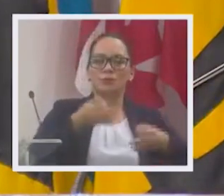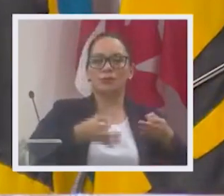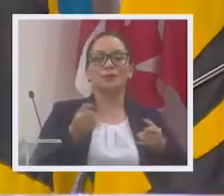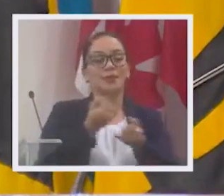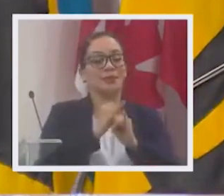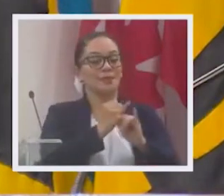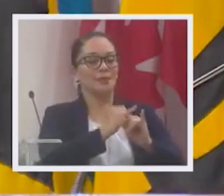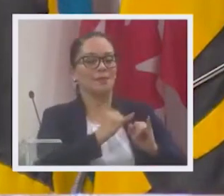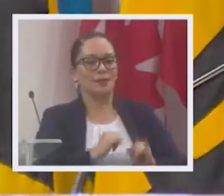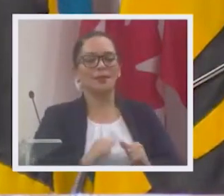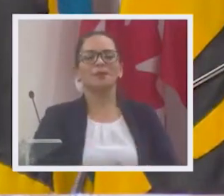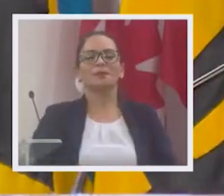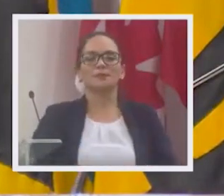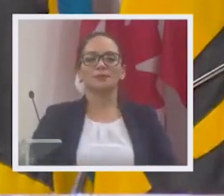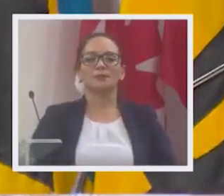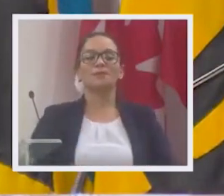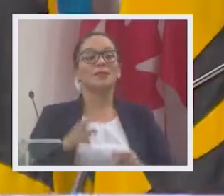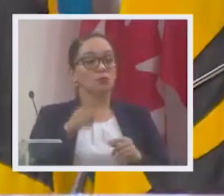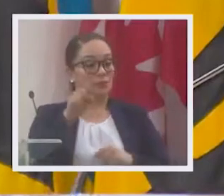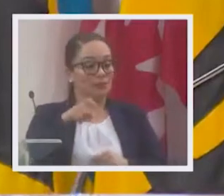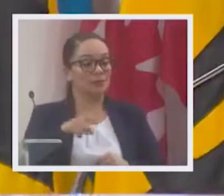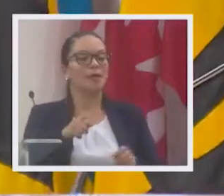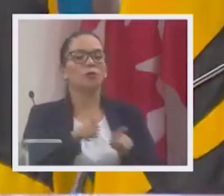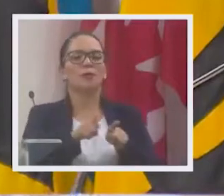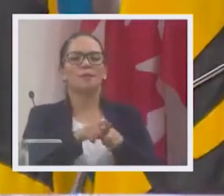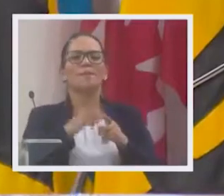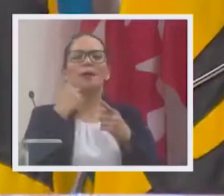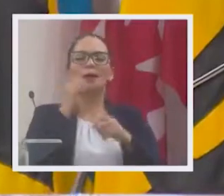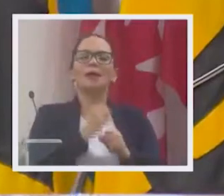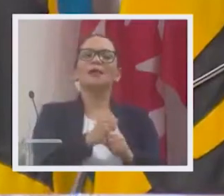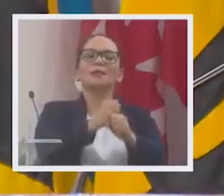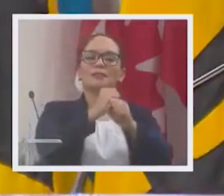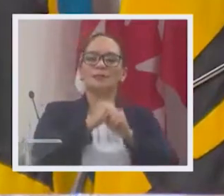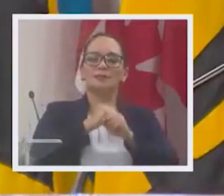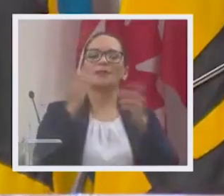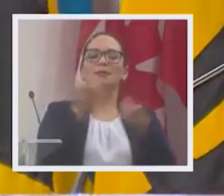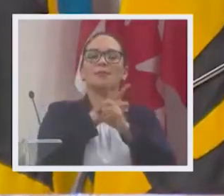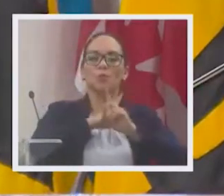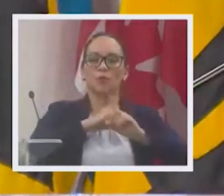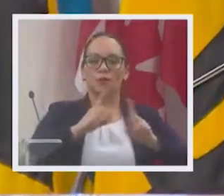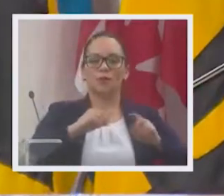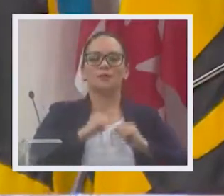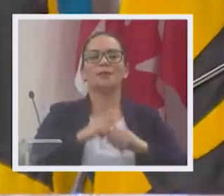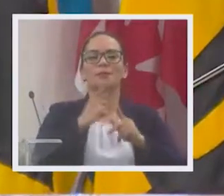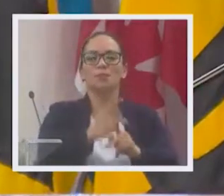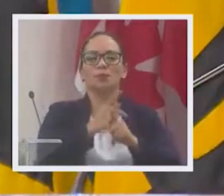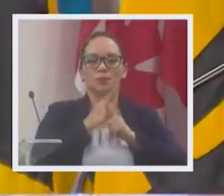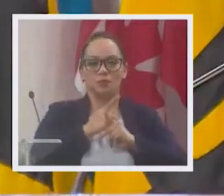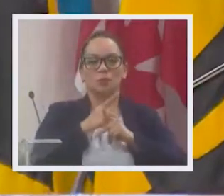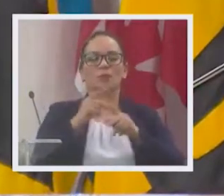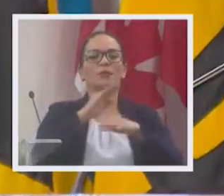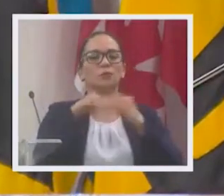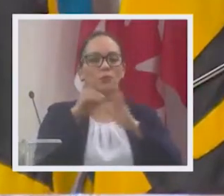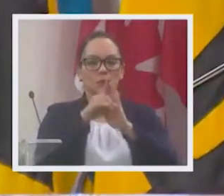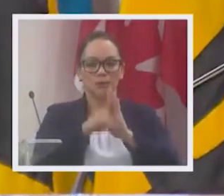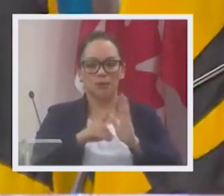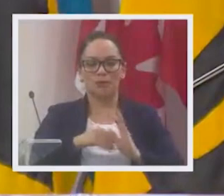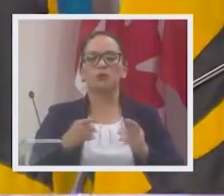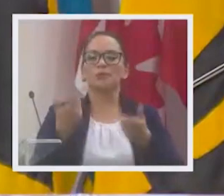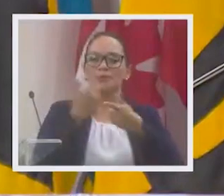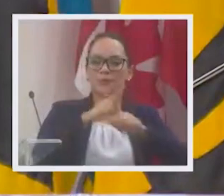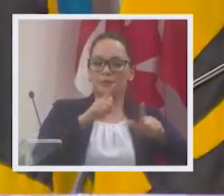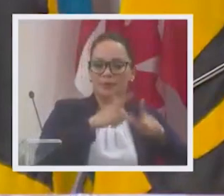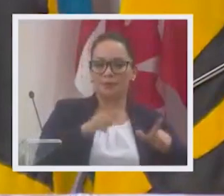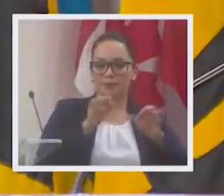independentes indispensáveis para garantir a democracia e la protection e